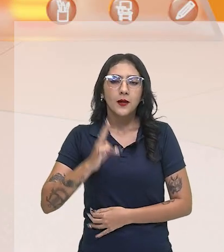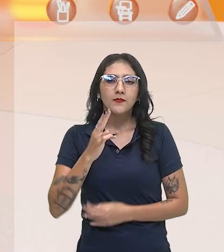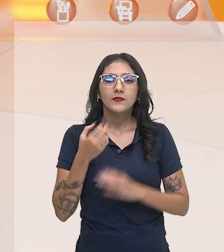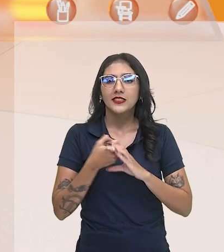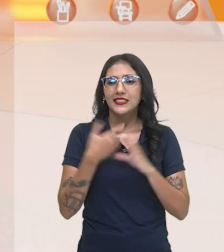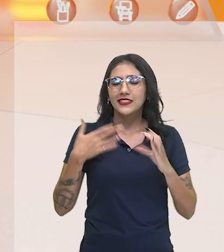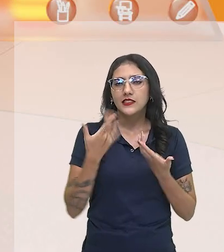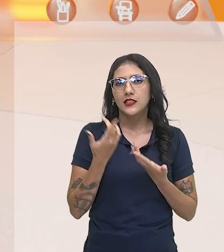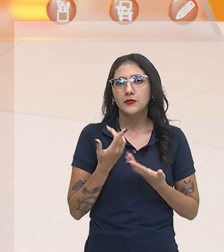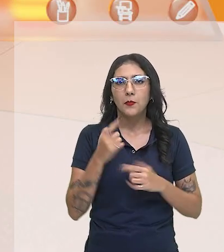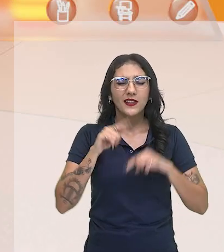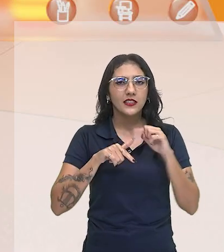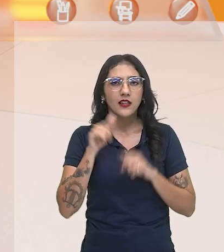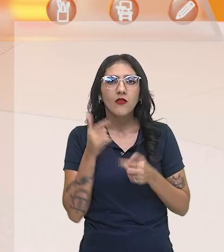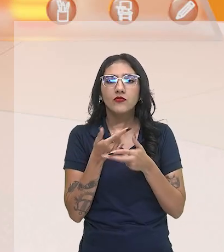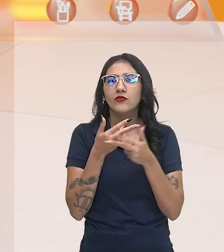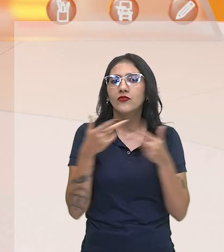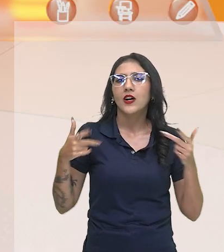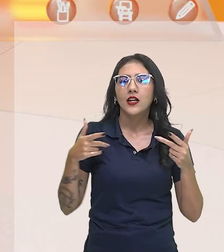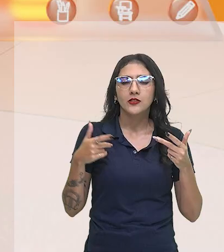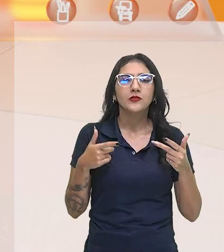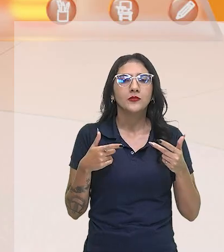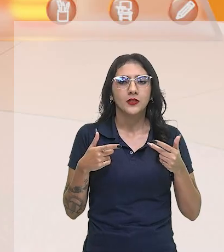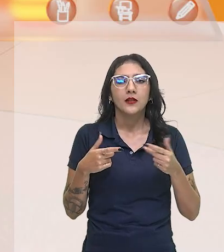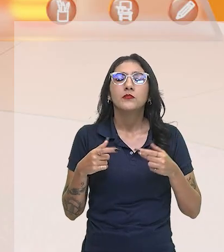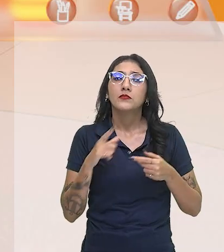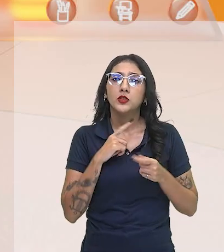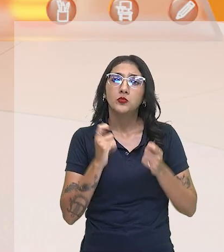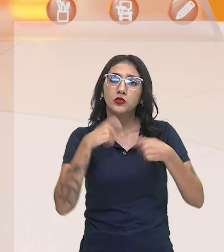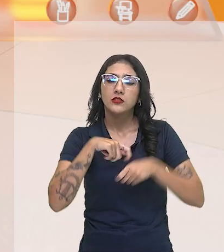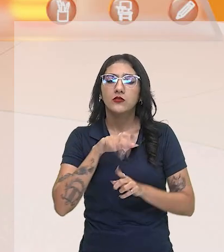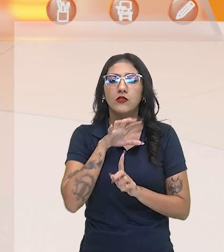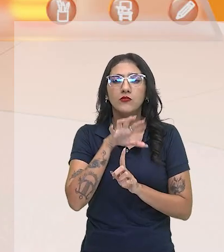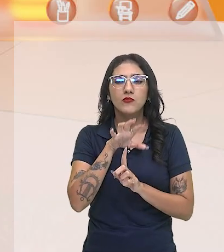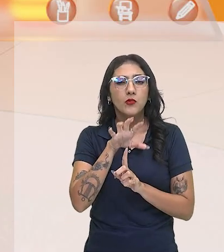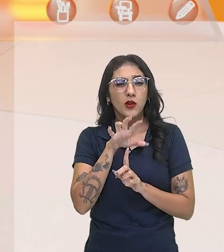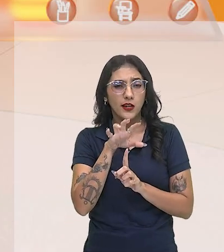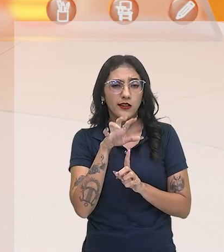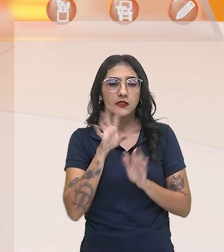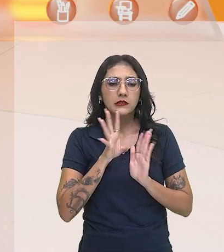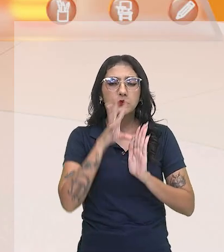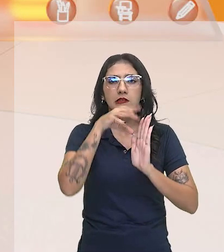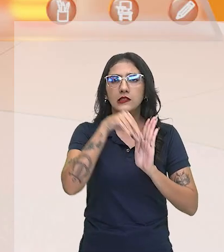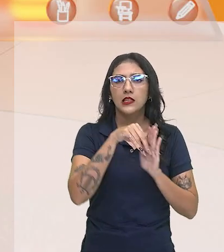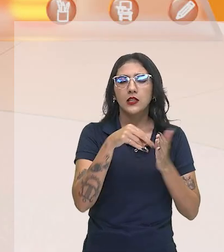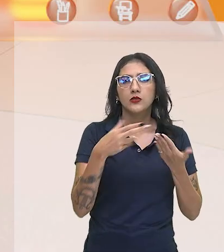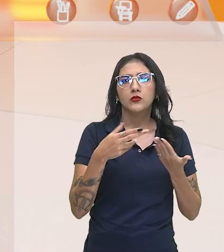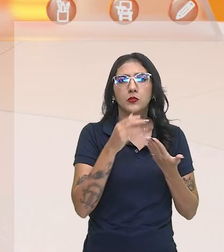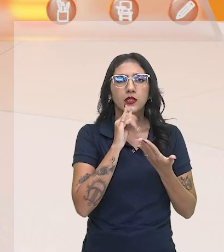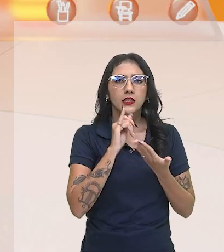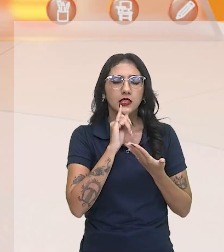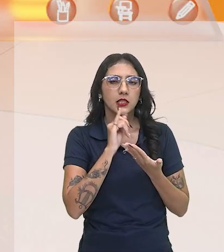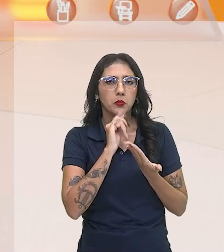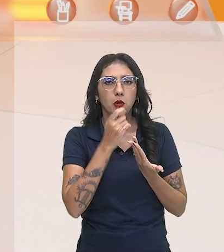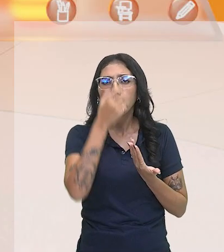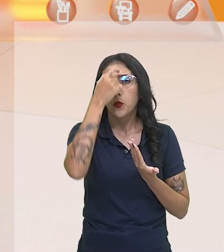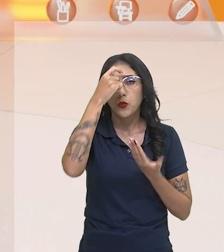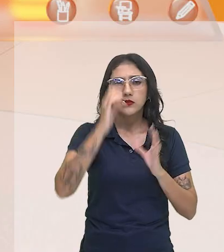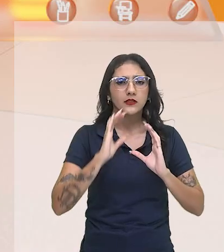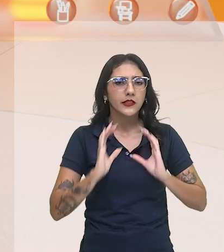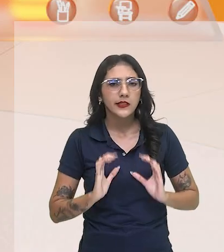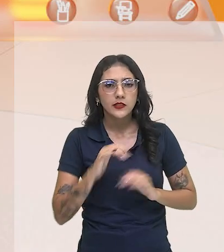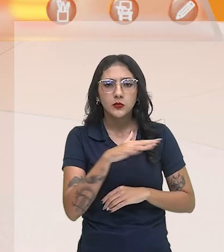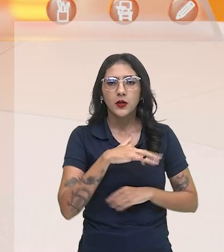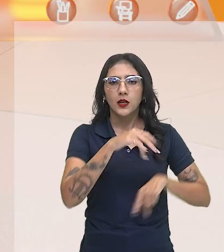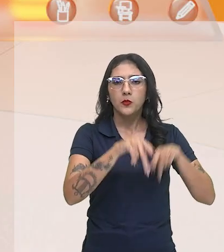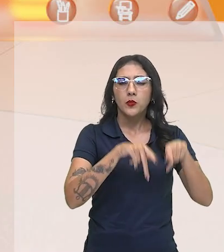bens materiais como forma de exercer influência sobre a conduta de indivíduos, instituições